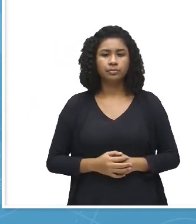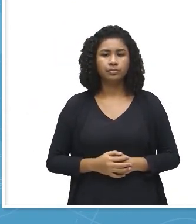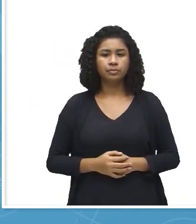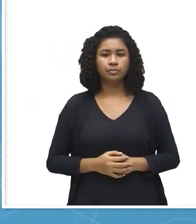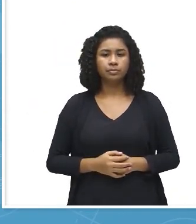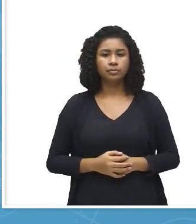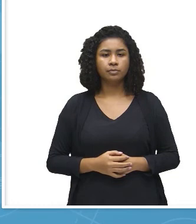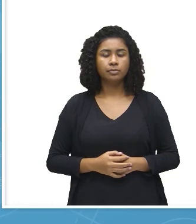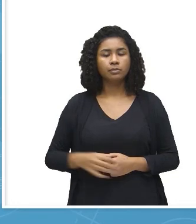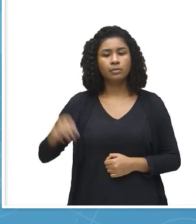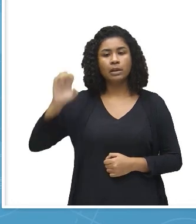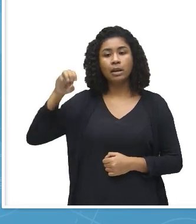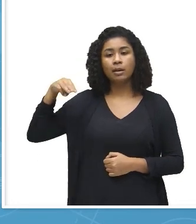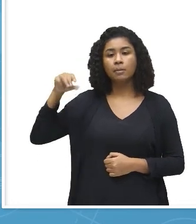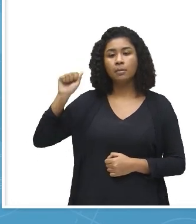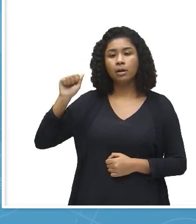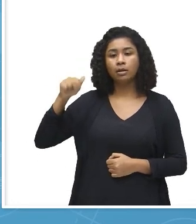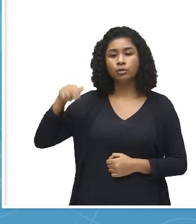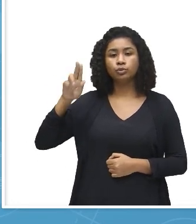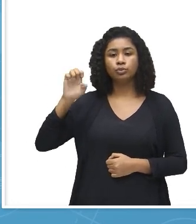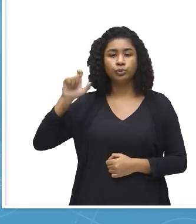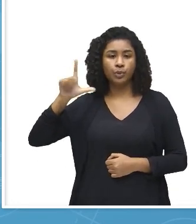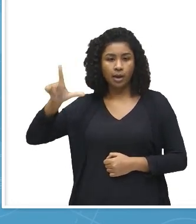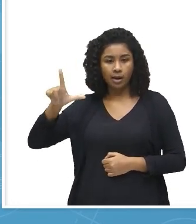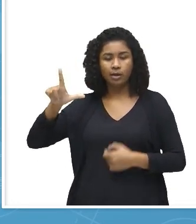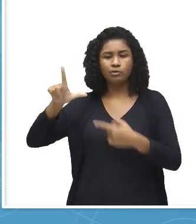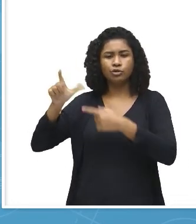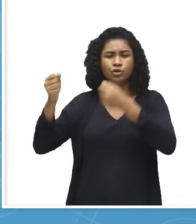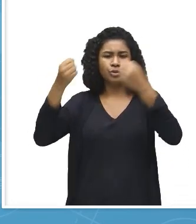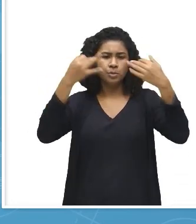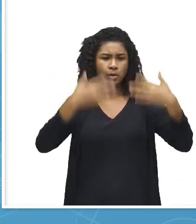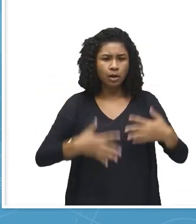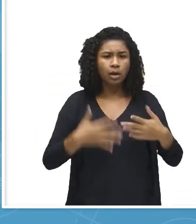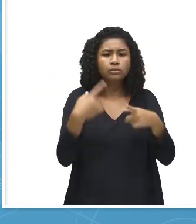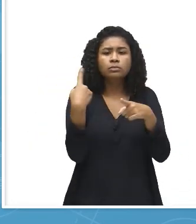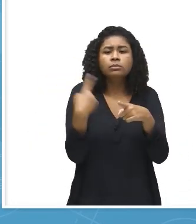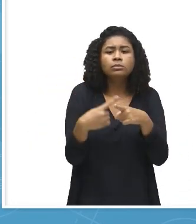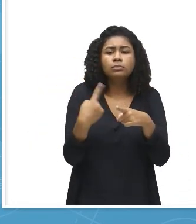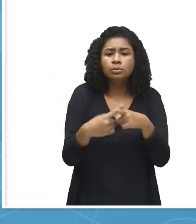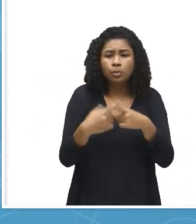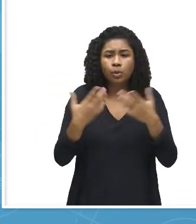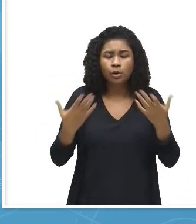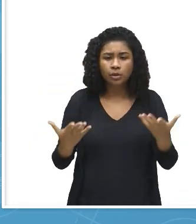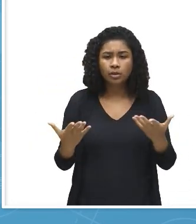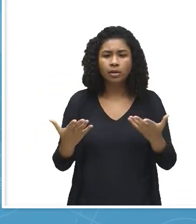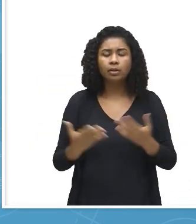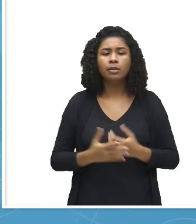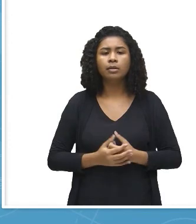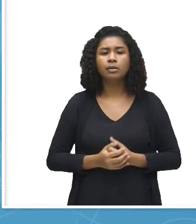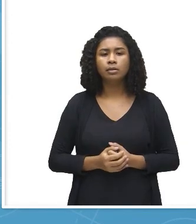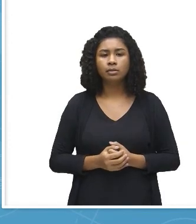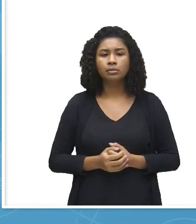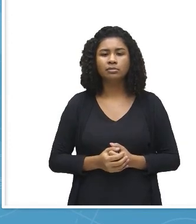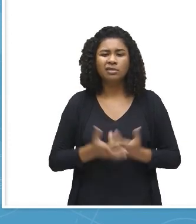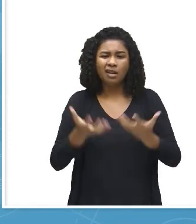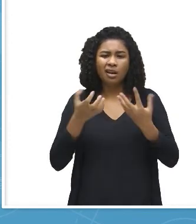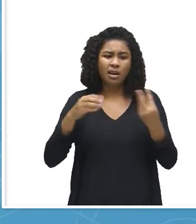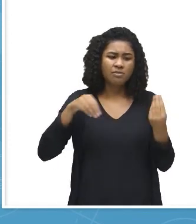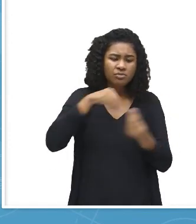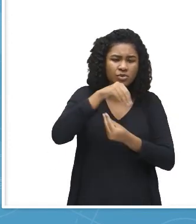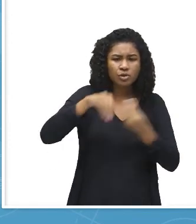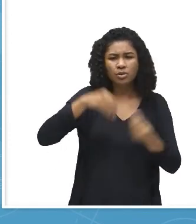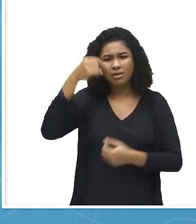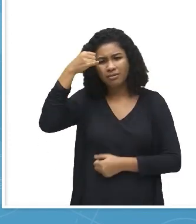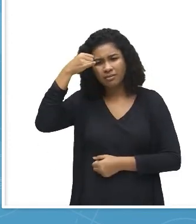Aqui o Emanuel está dizendo que por causa, ou porque no caso, que colocaram como questão do porco, que é um animal imundo,